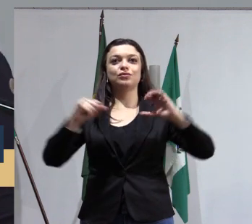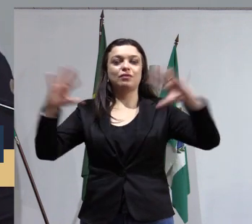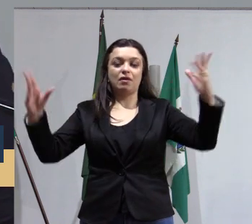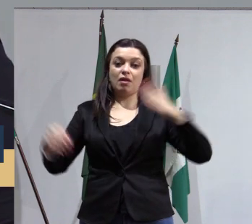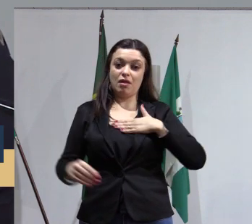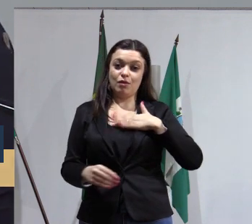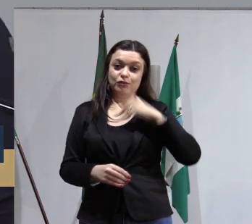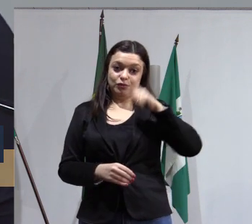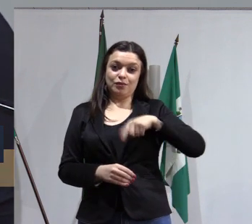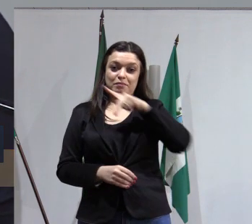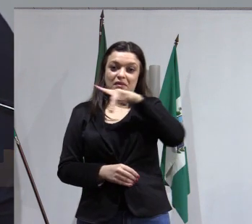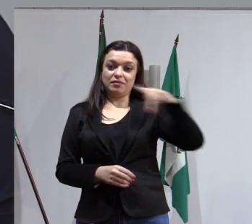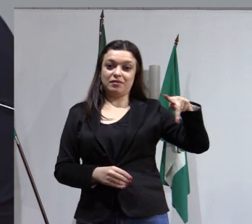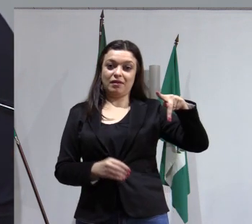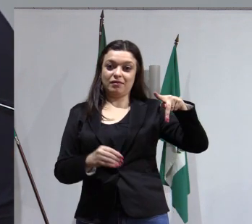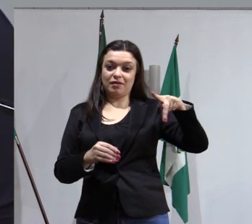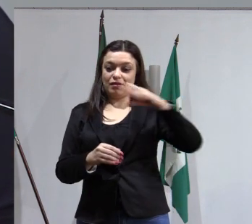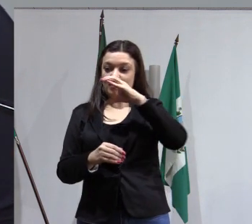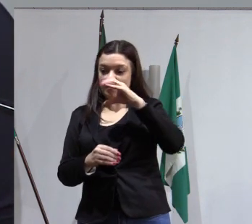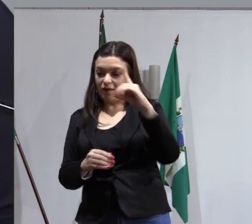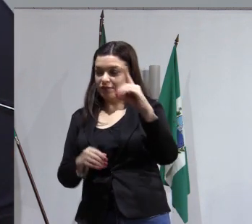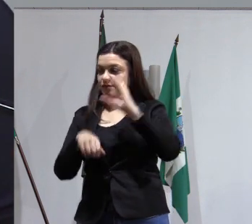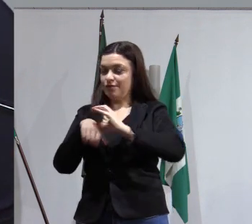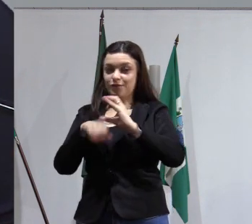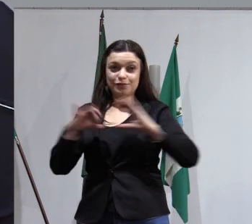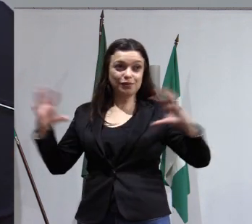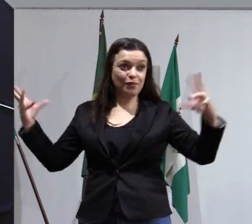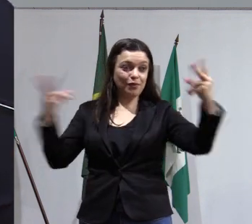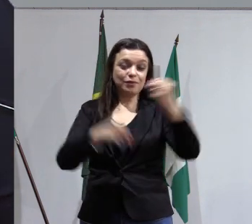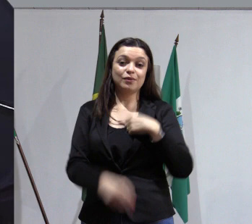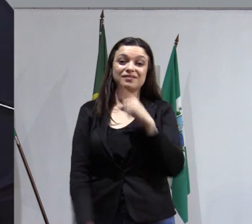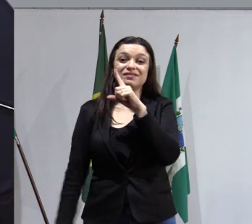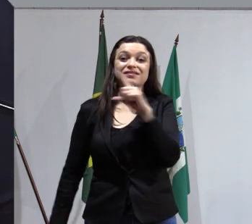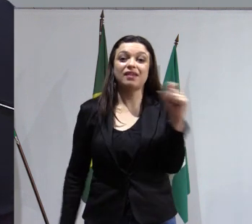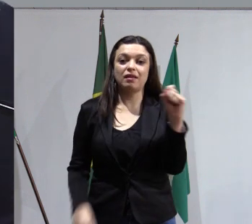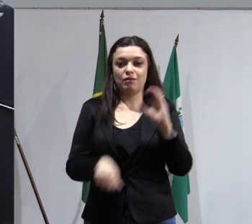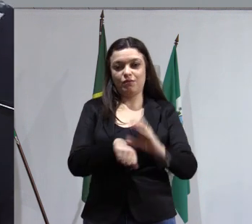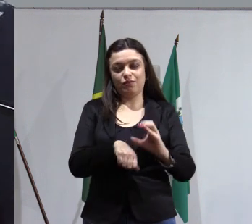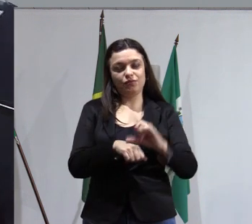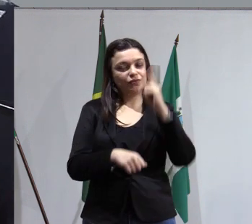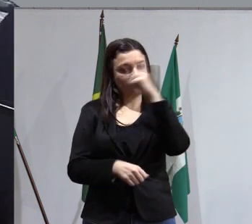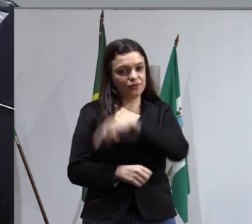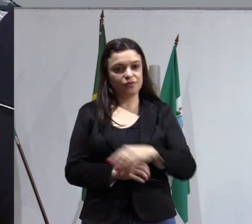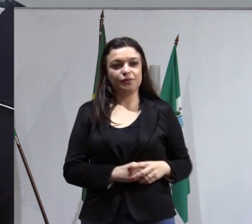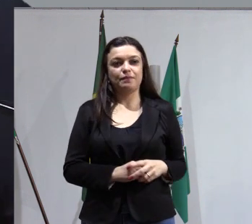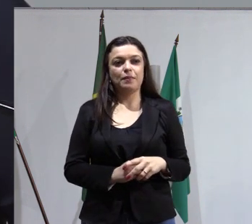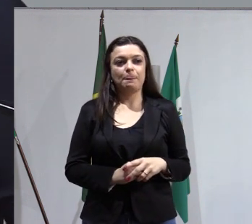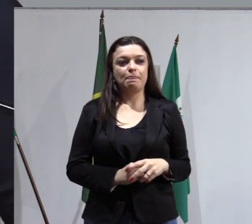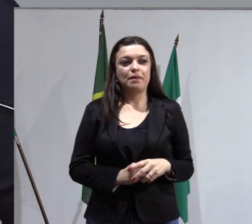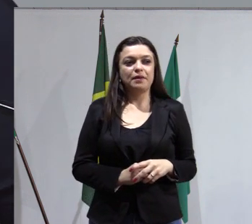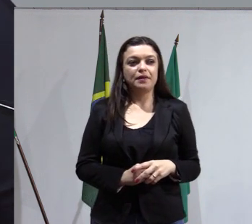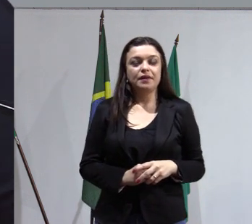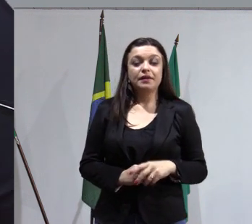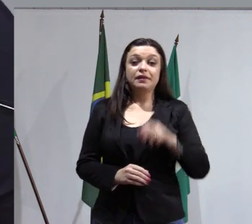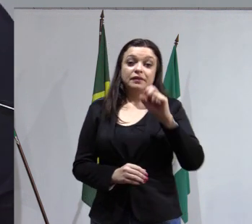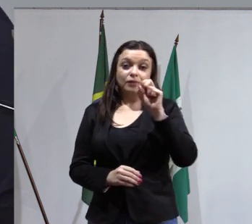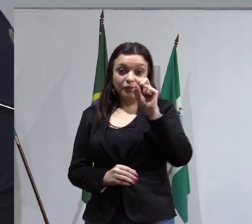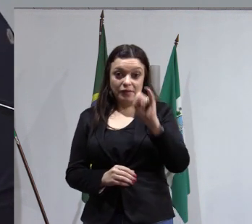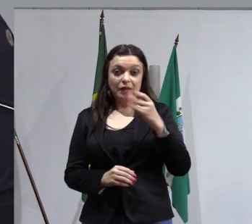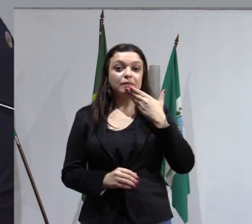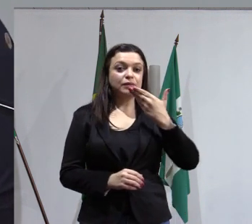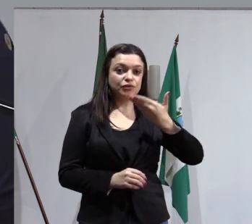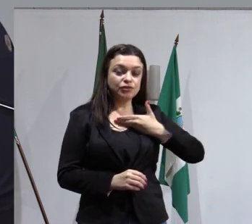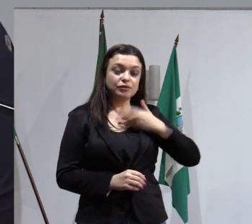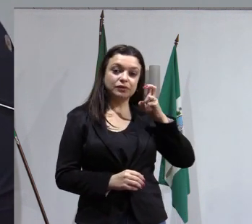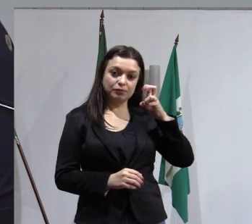somos nós e que eu imagino que todos aqui estão envolvidos, né? Então, quando me foi solicitado fazer essa apresentação